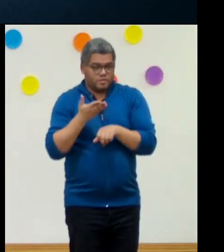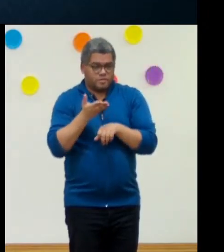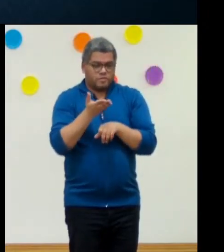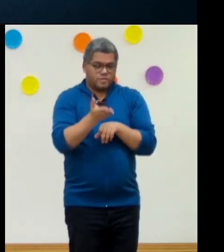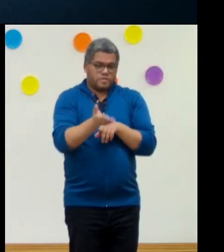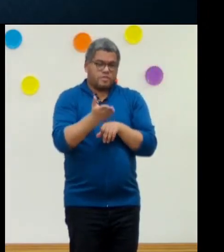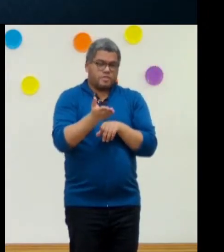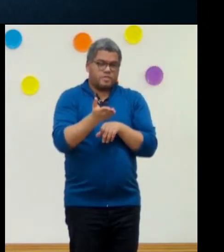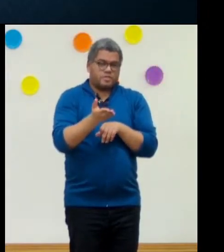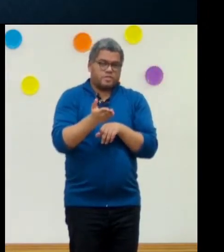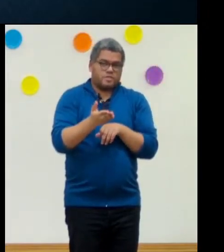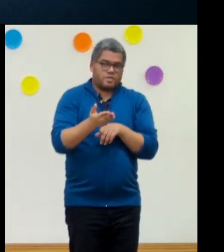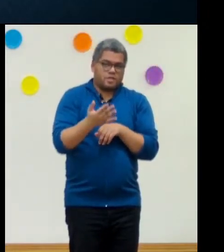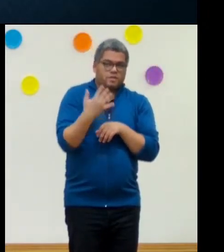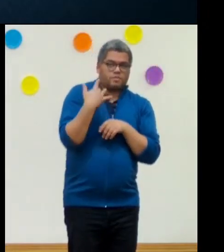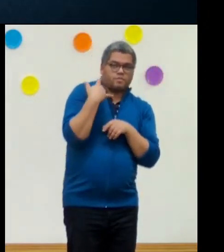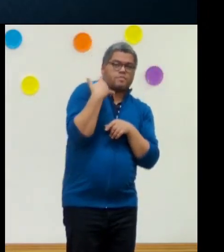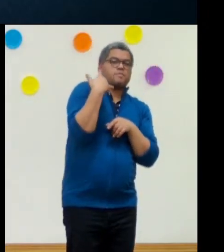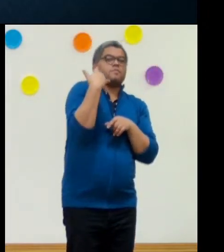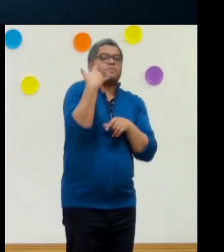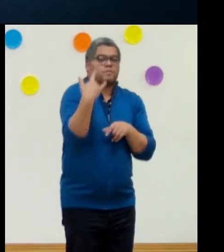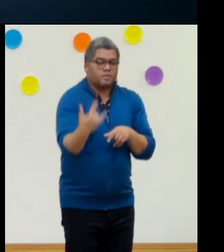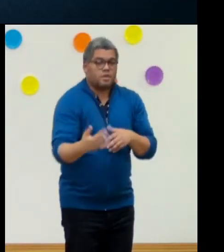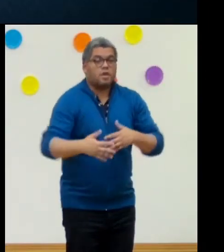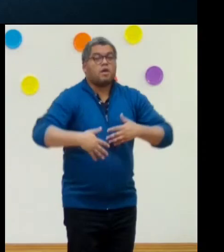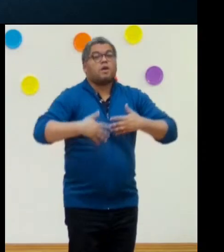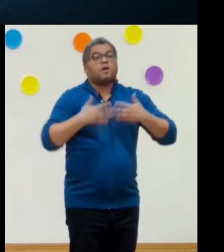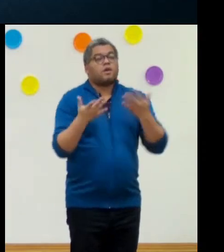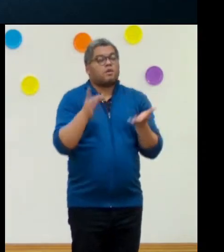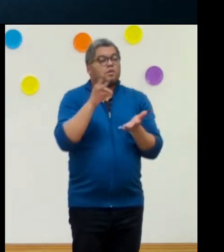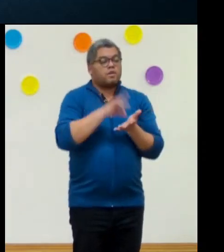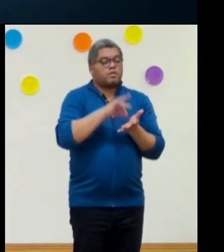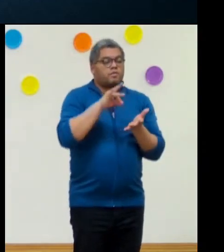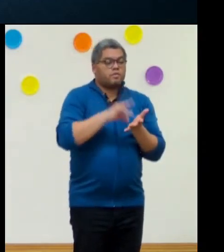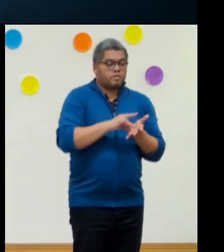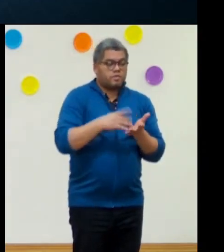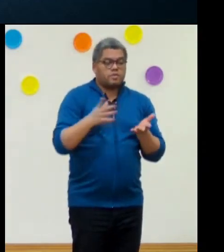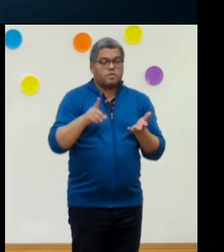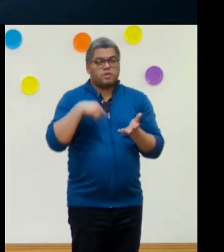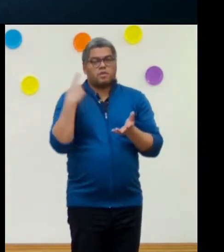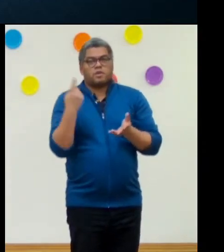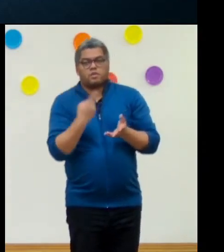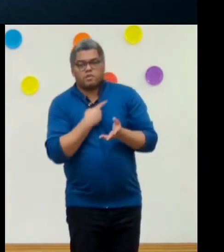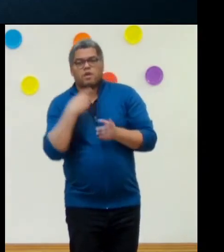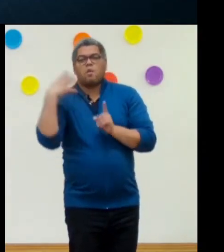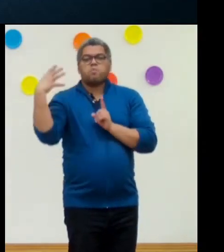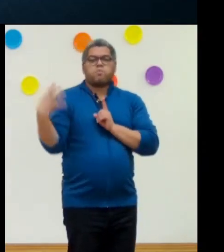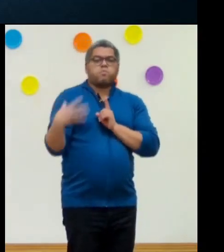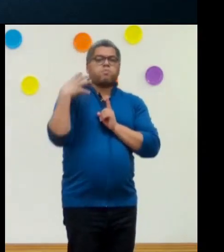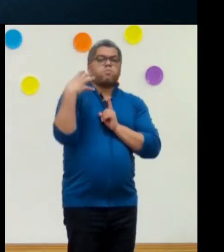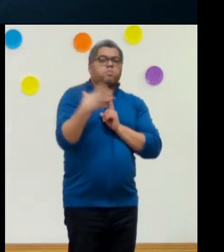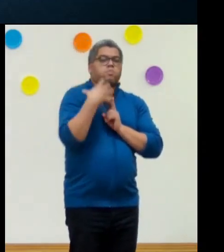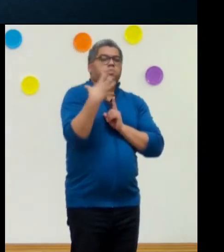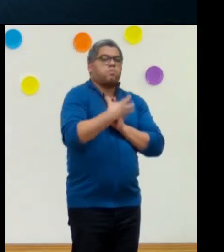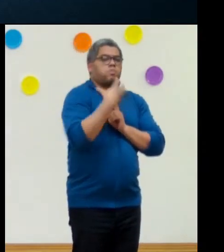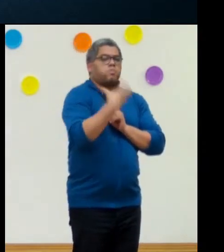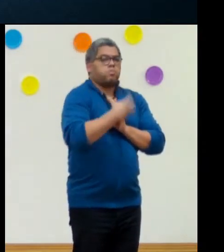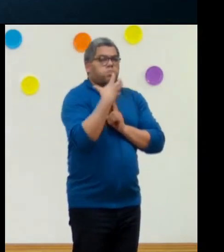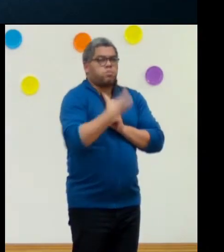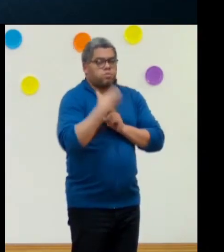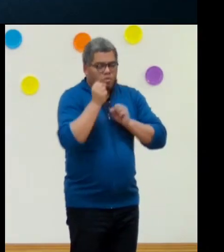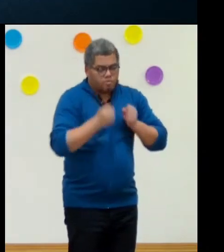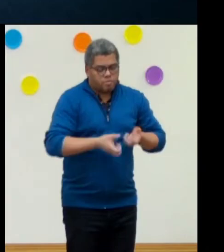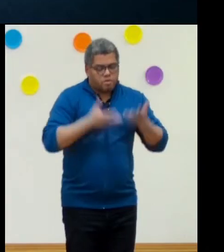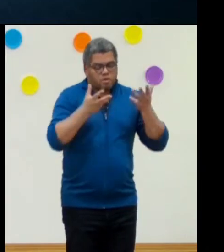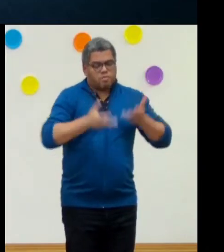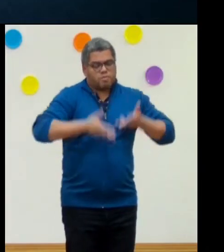se enredar nesse meio. Qual é o fato dessa introdução toda? Somos bombardeados de estímulos eróticos